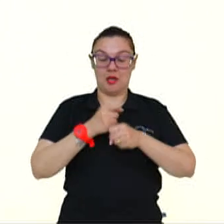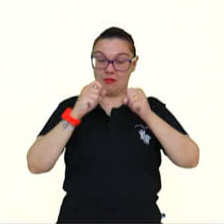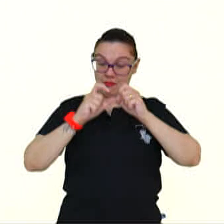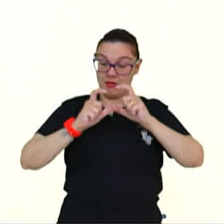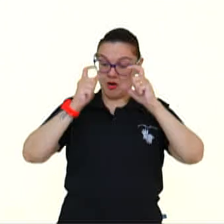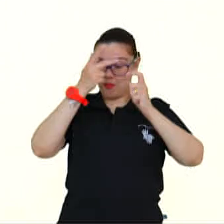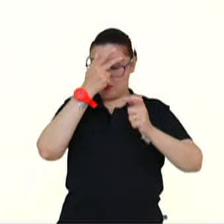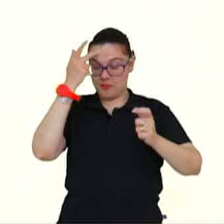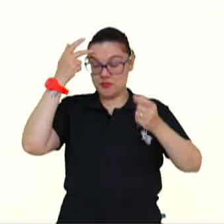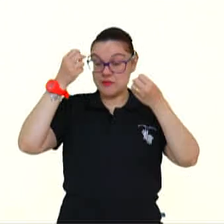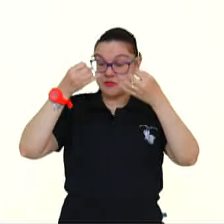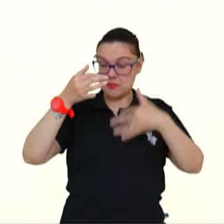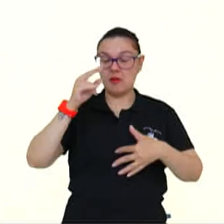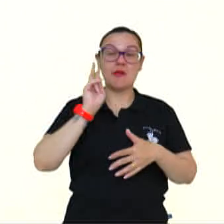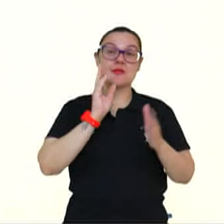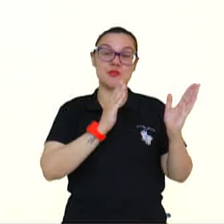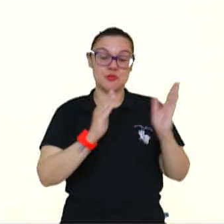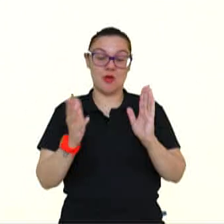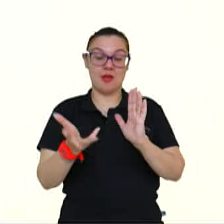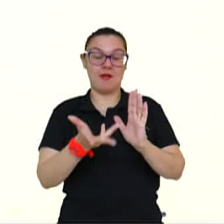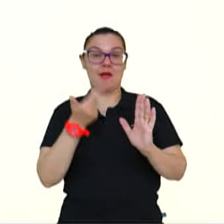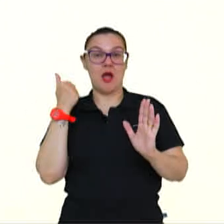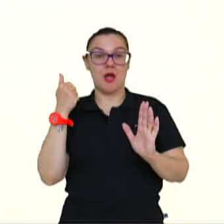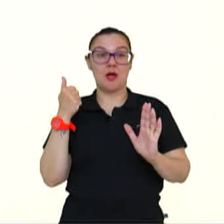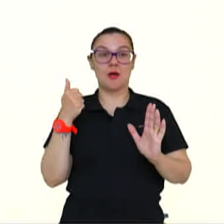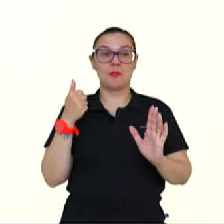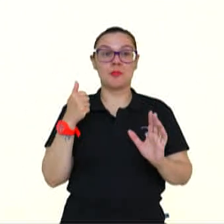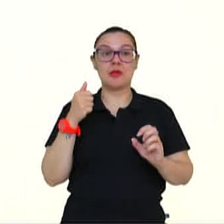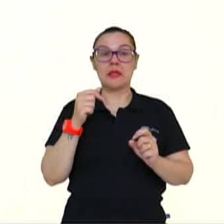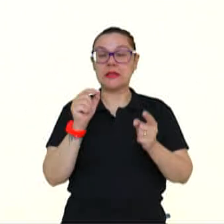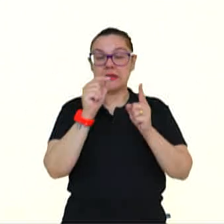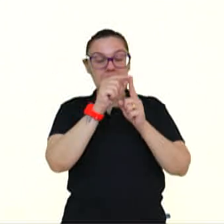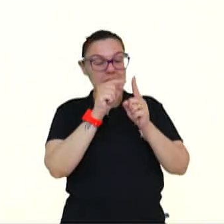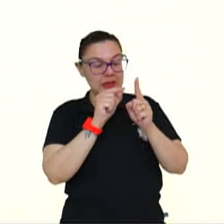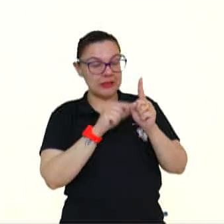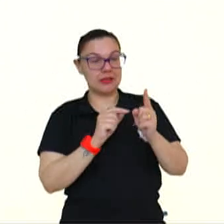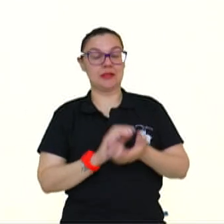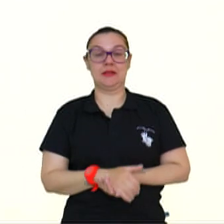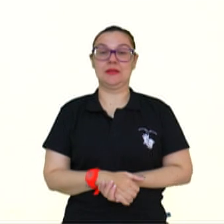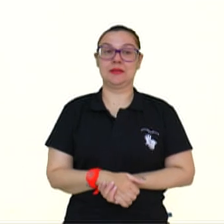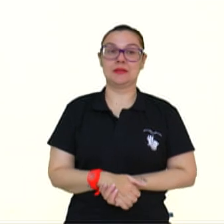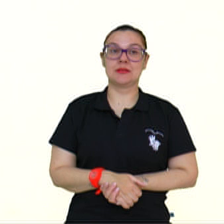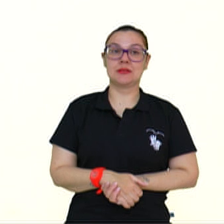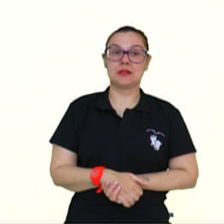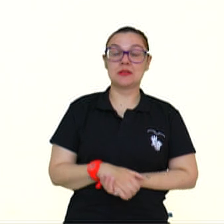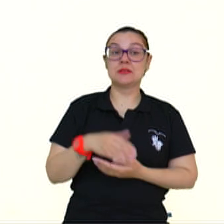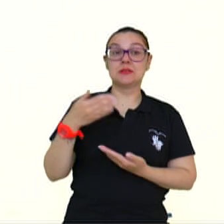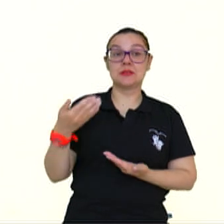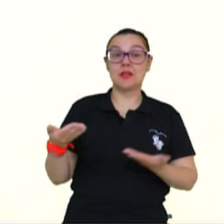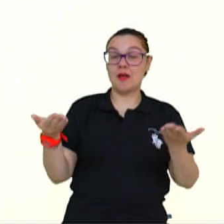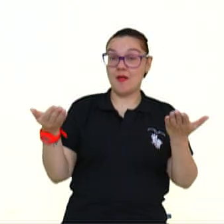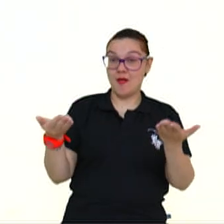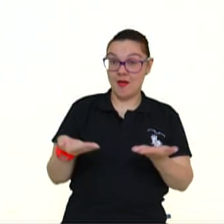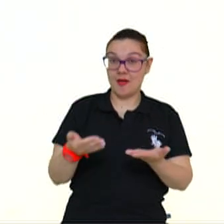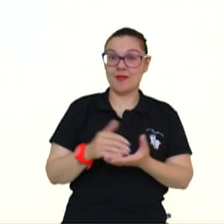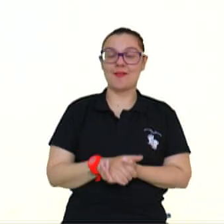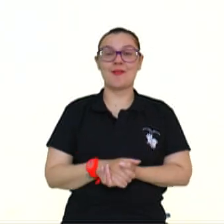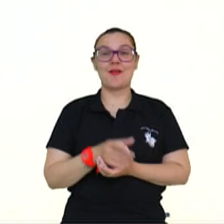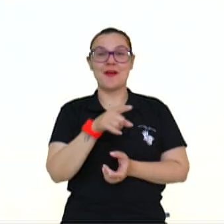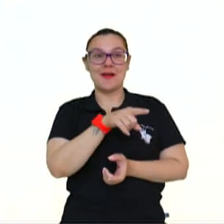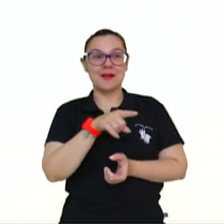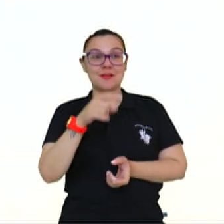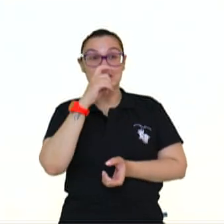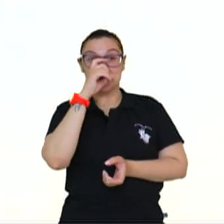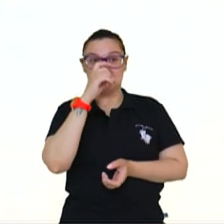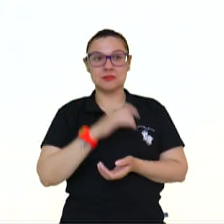por contar a história de forma rápida e sem grandes detalhamentos, certo? Vamos para o nosso Enem, meus amigos, aqui